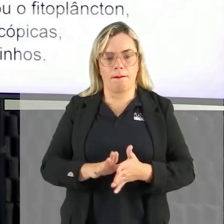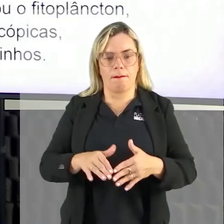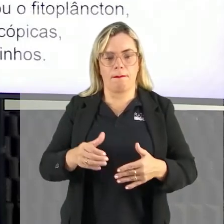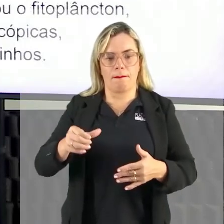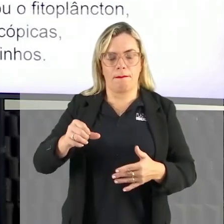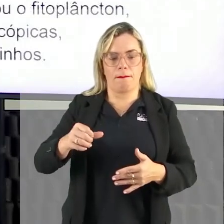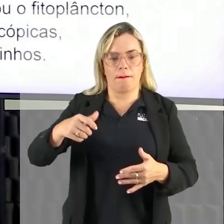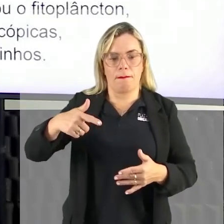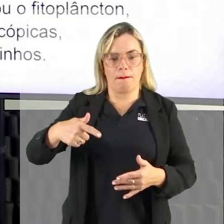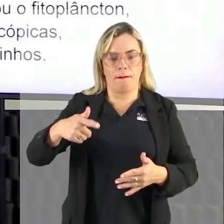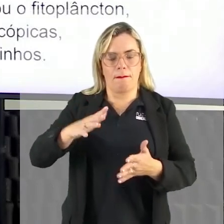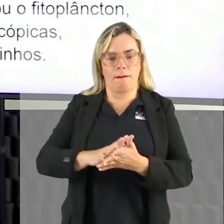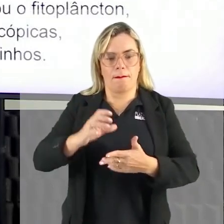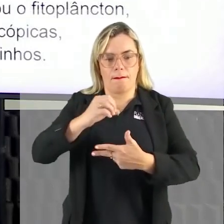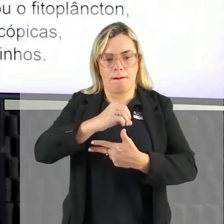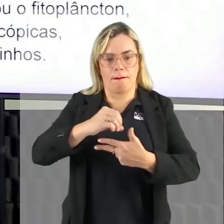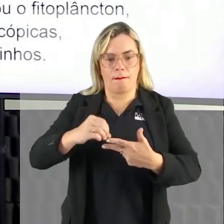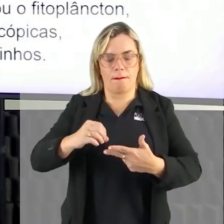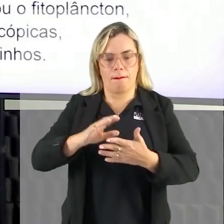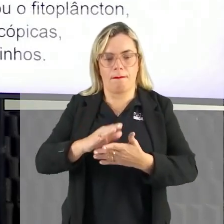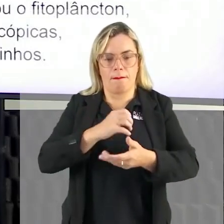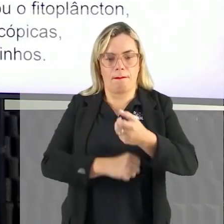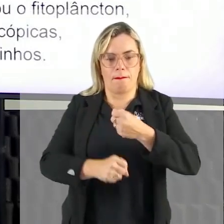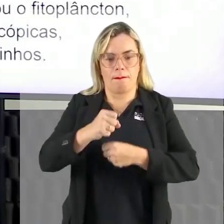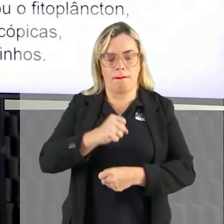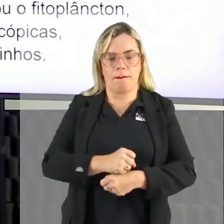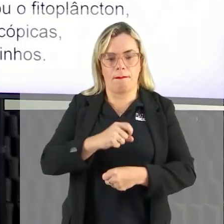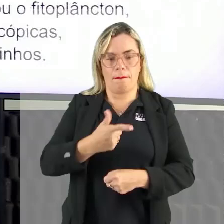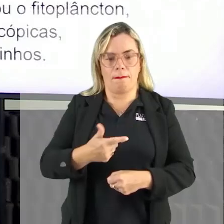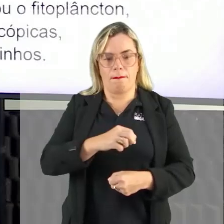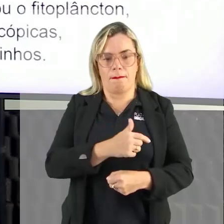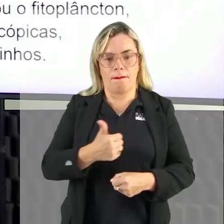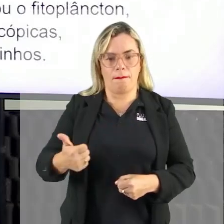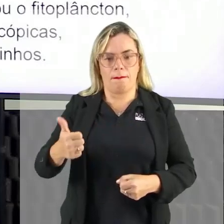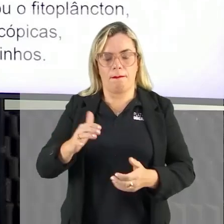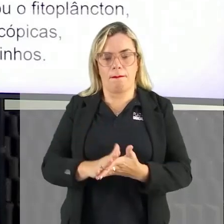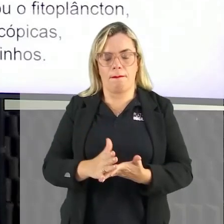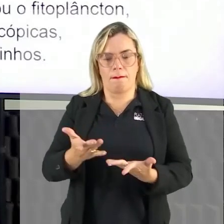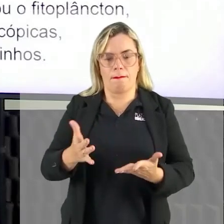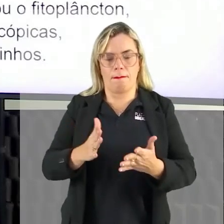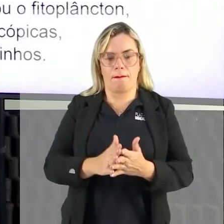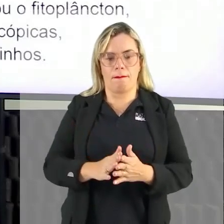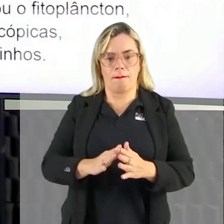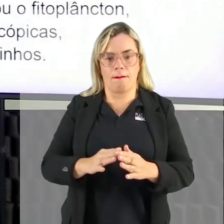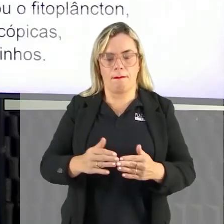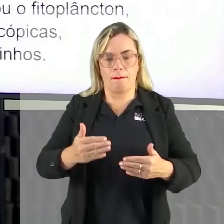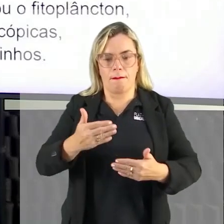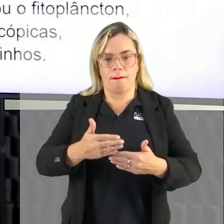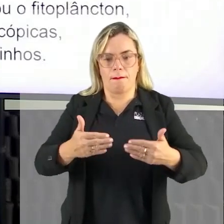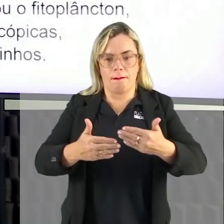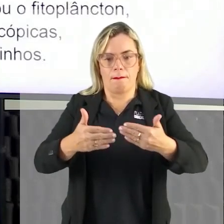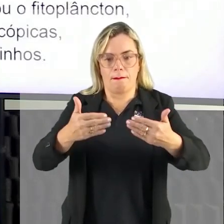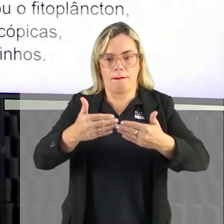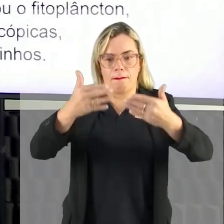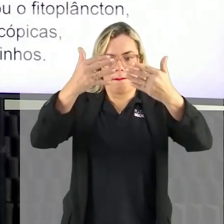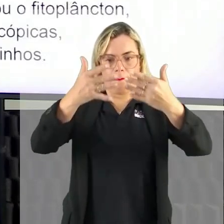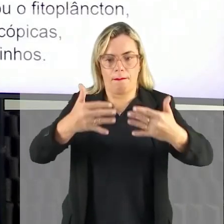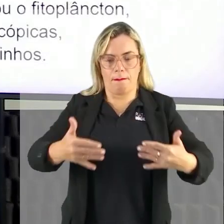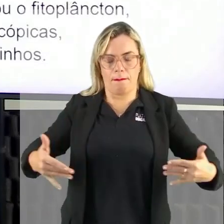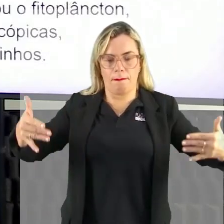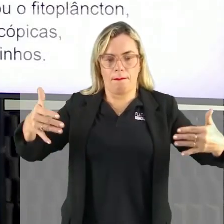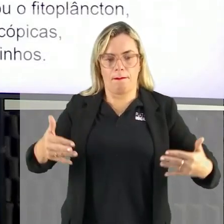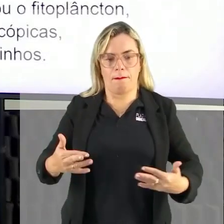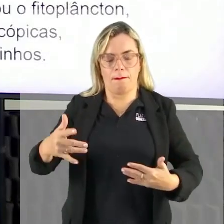Questão 97, Enem 2021, diz que o rompimento da barragem de rejeitos de mineração no município mineiro de